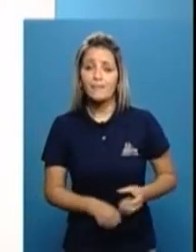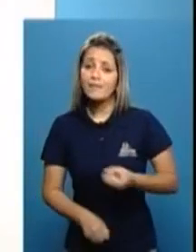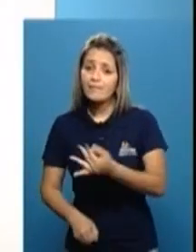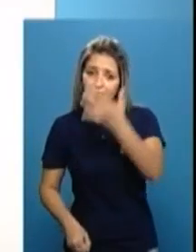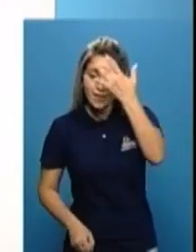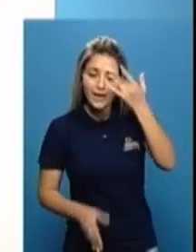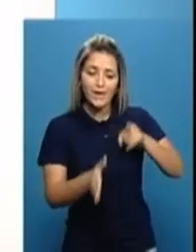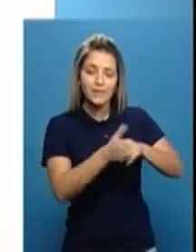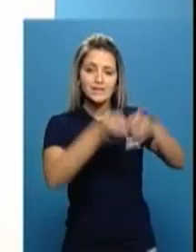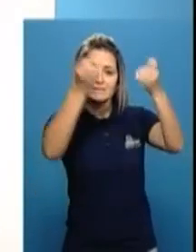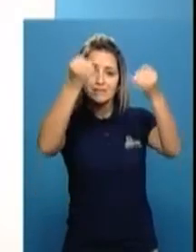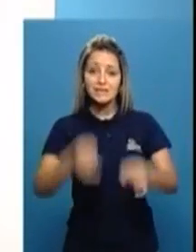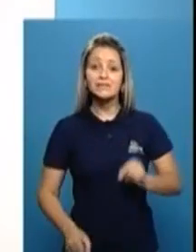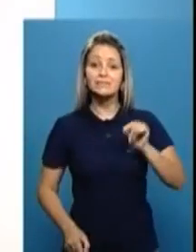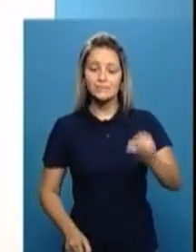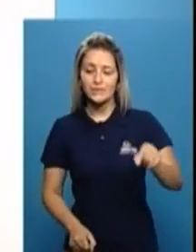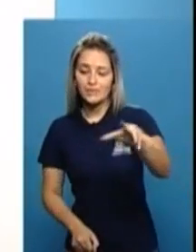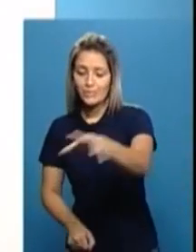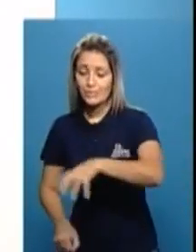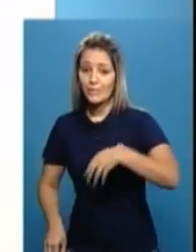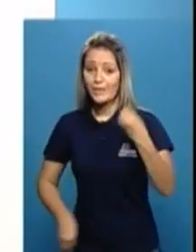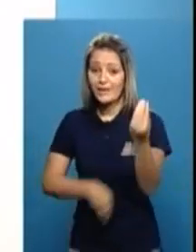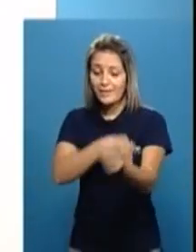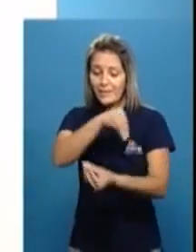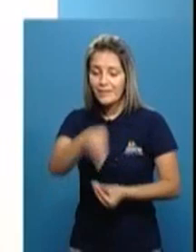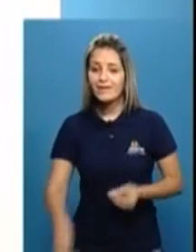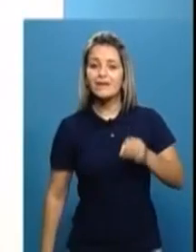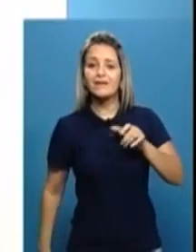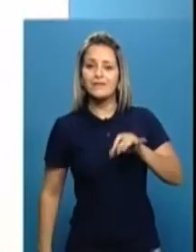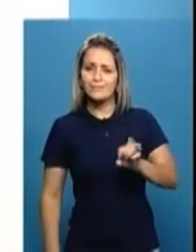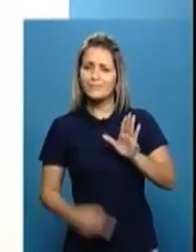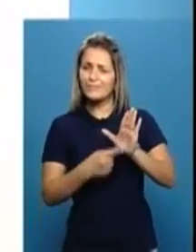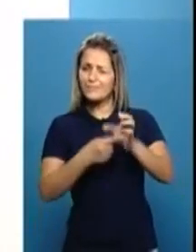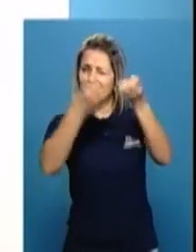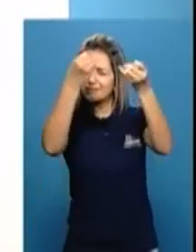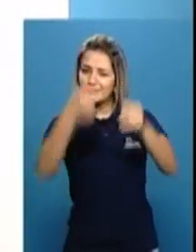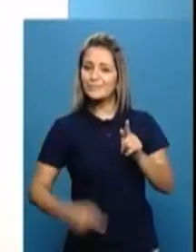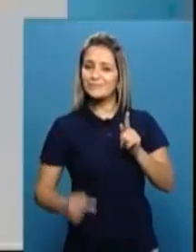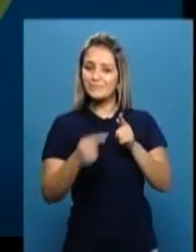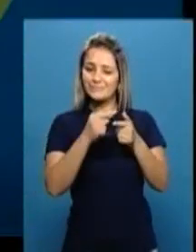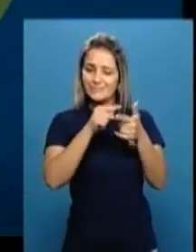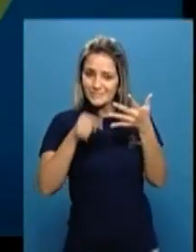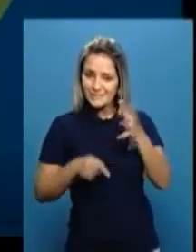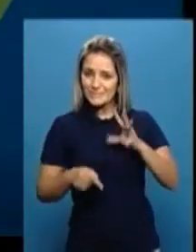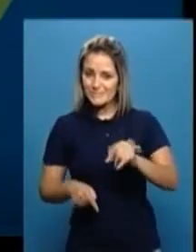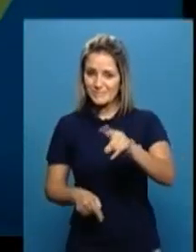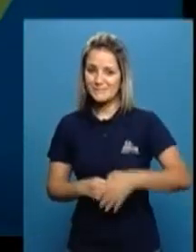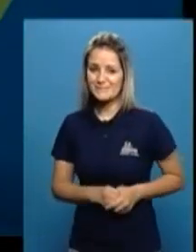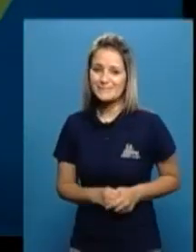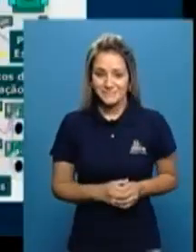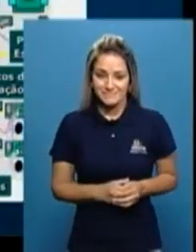o layout misto. A partir de agora nós veremos cada um dos deles. Me acompanhe na tela.